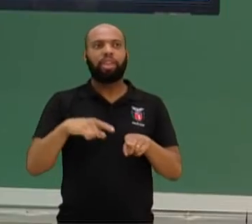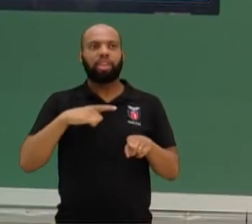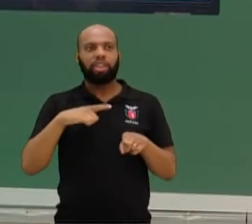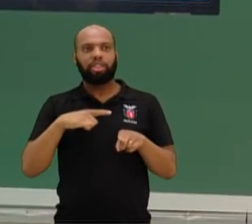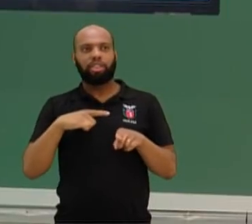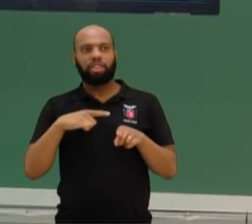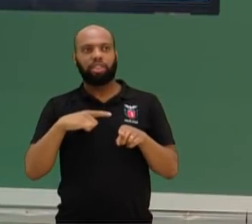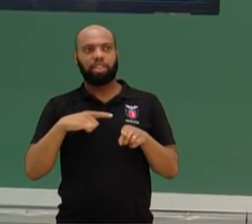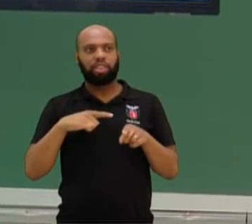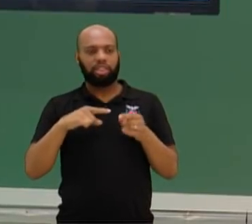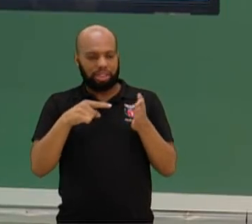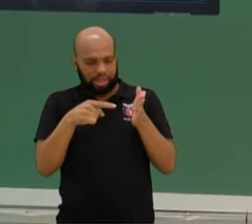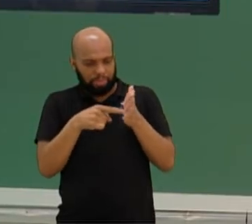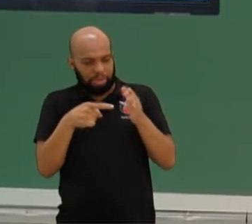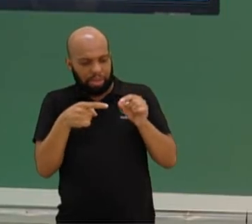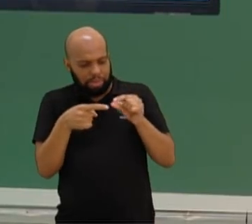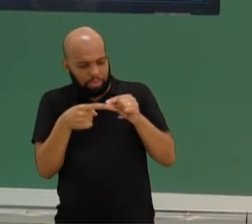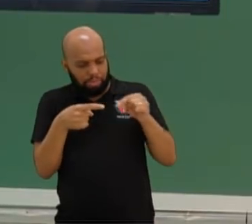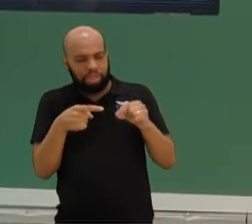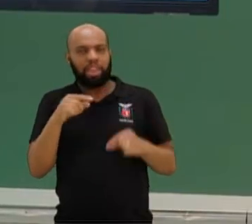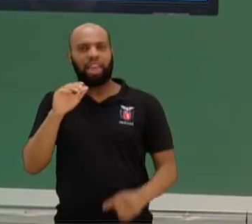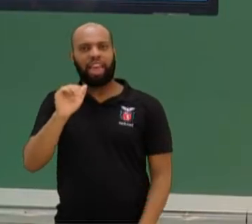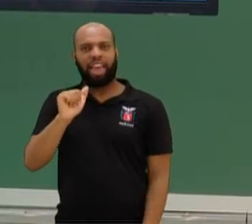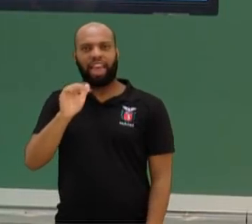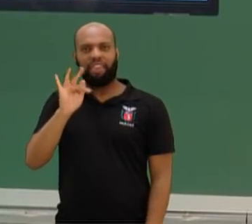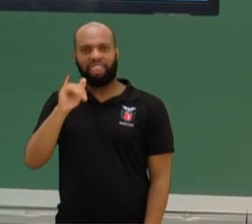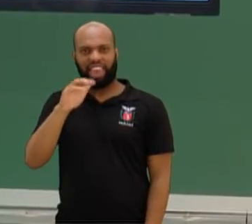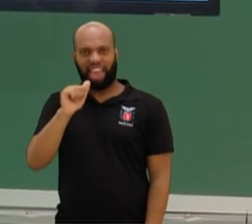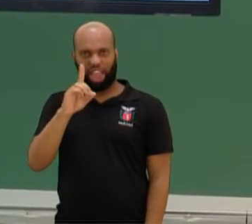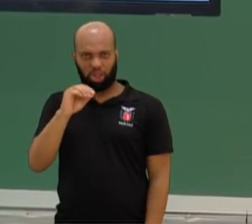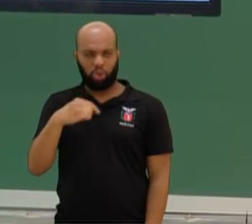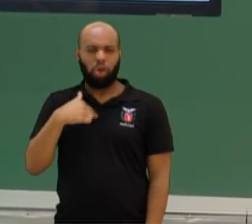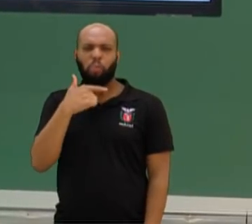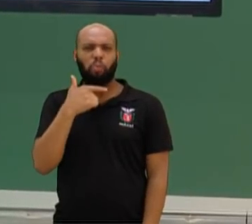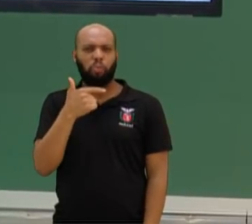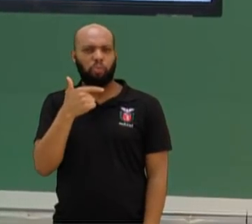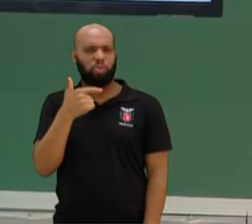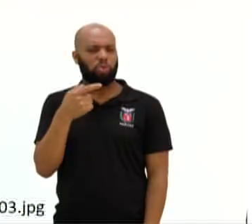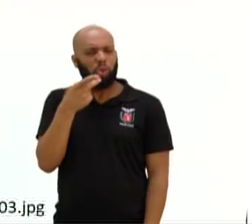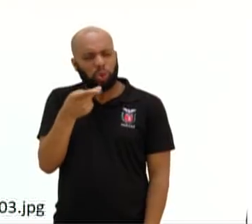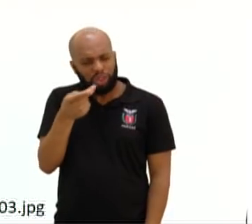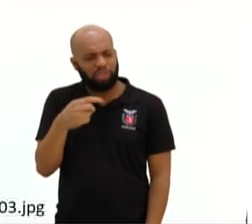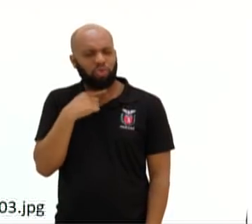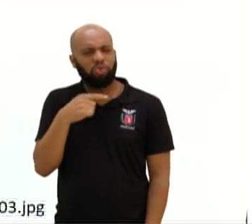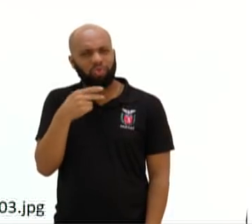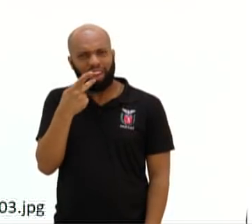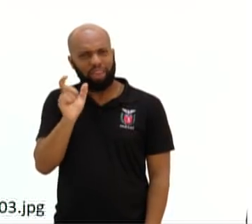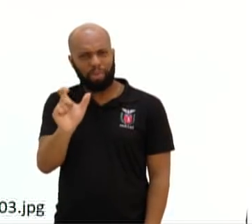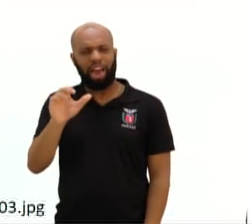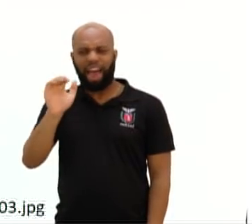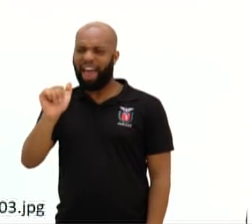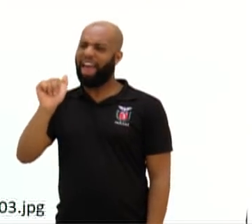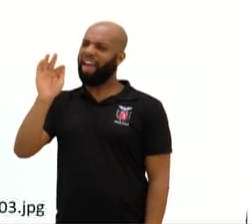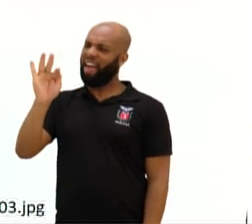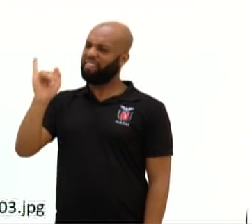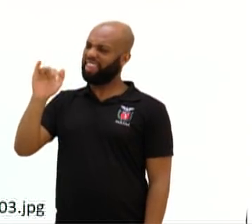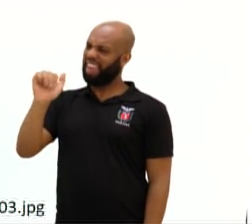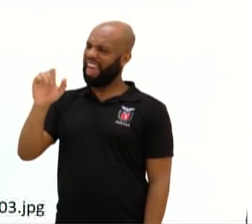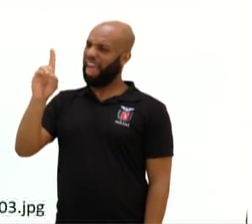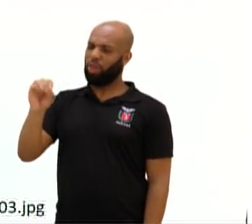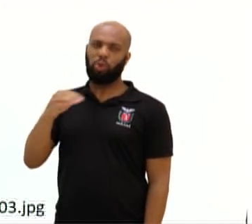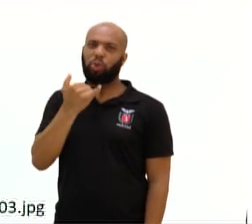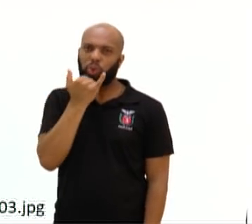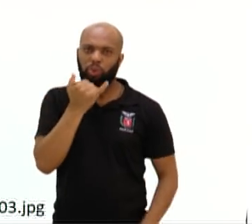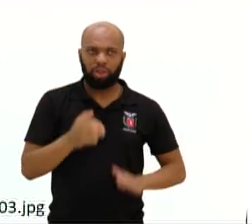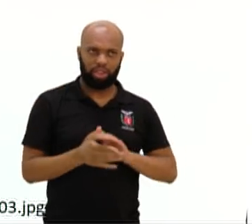lá. Estou com um problema com essa palavra afiada hoje, pessoal. É afiada lá e você vai, então, você vai girando